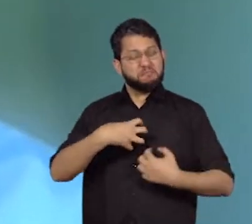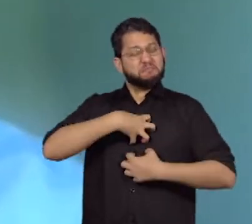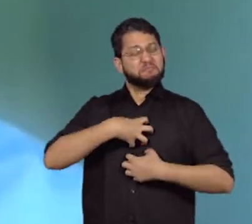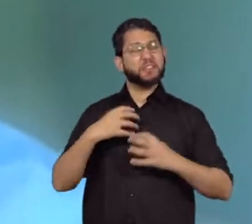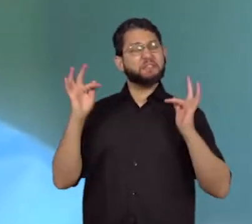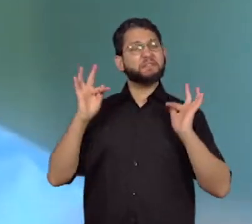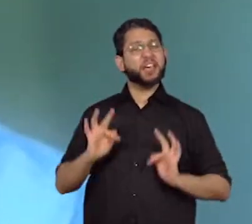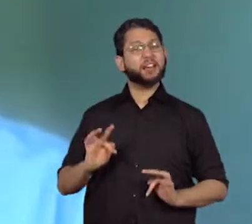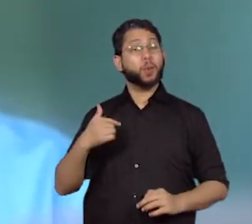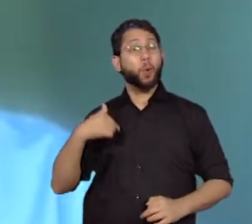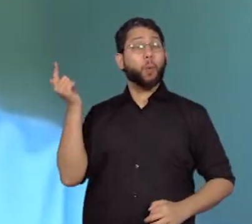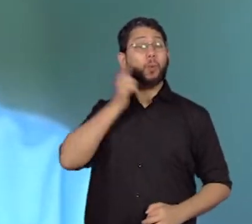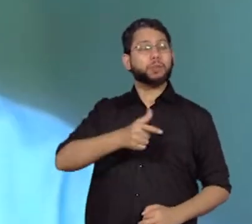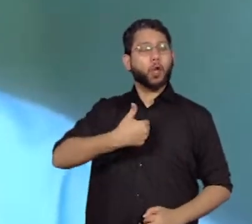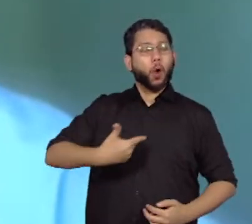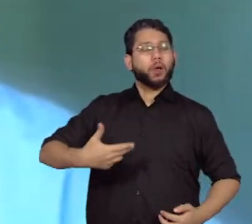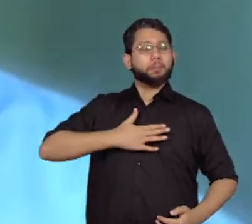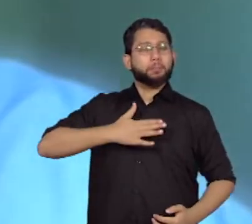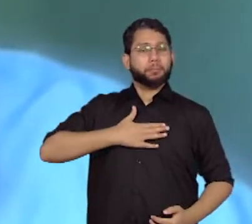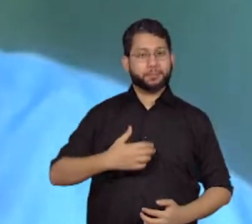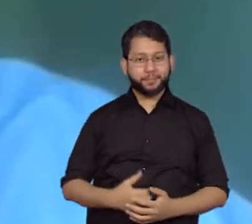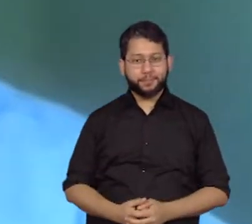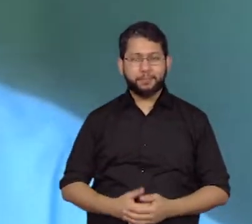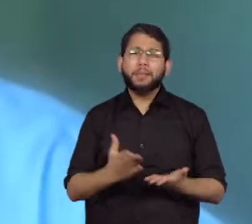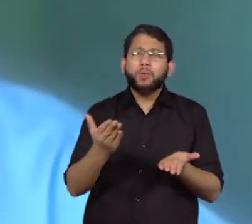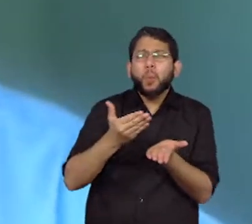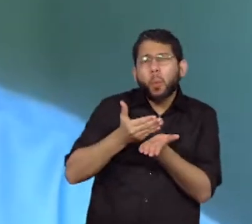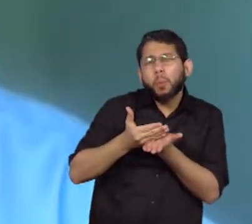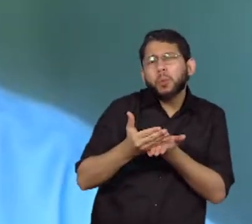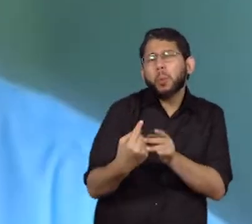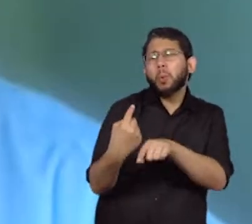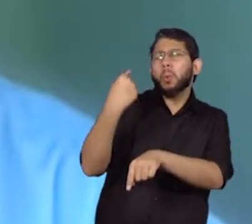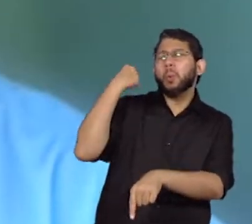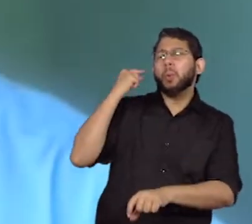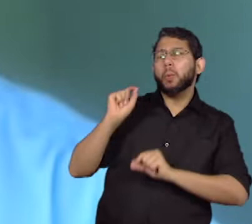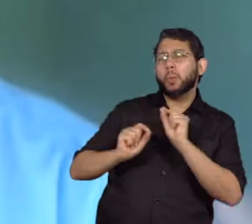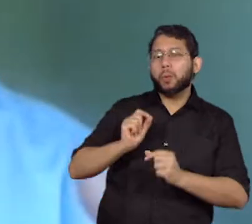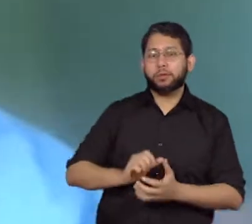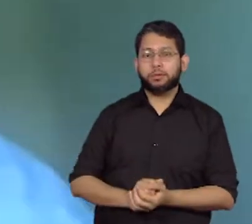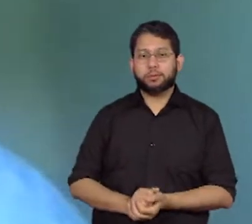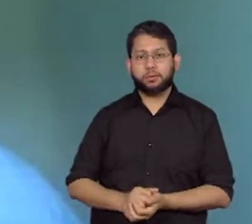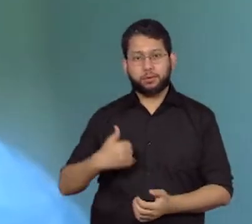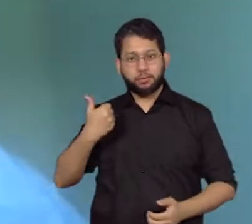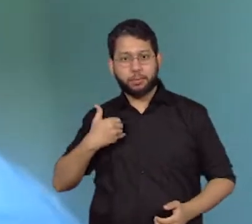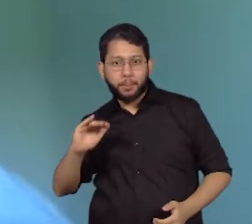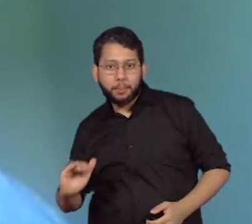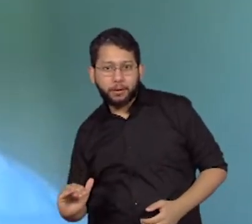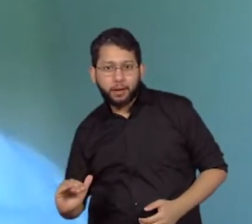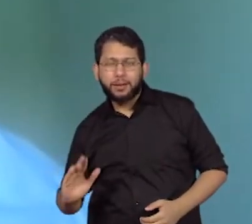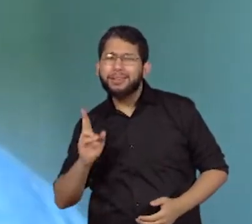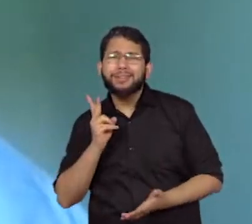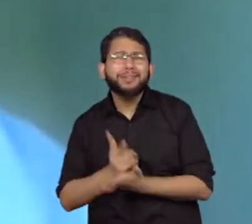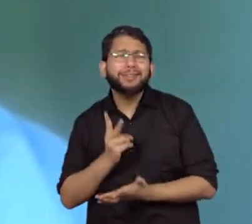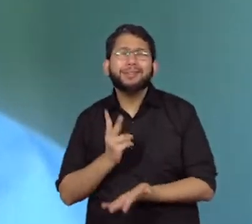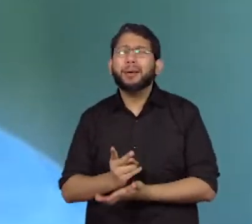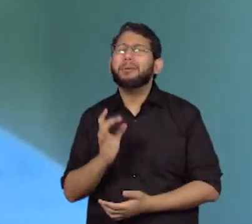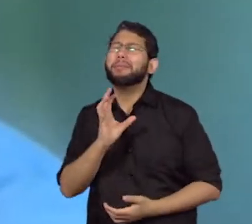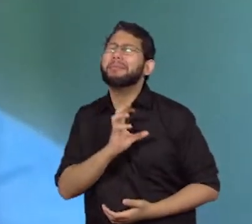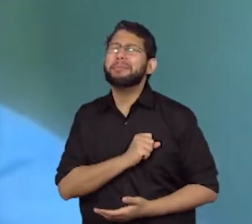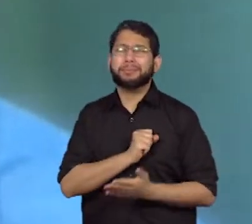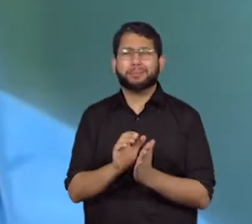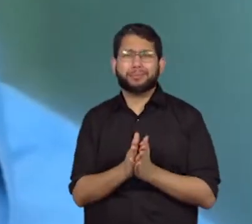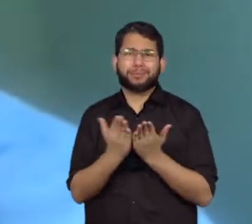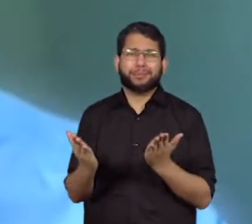realizado. Bom, como tudo isso começou, né? Onde foi um pouco o começo da história? Eu sempre fui uma criança apaixonada por livro, adorava